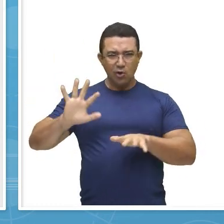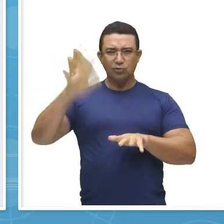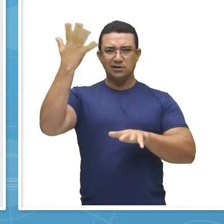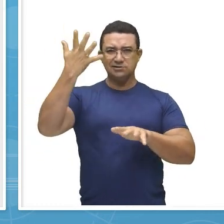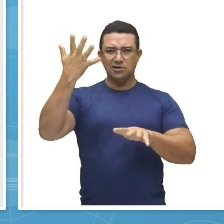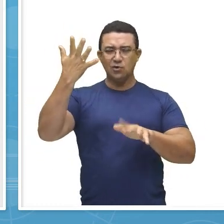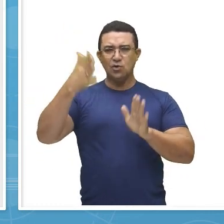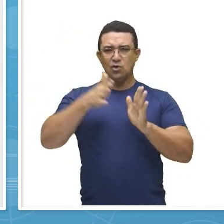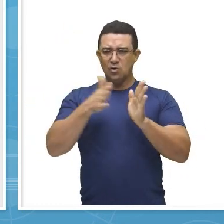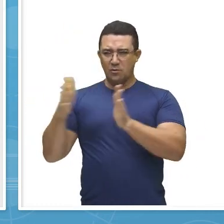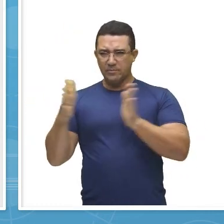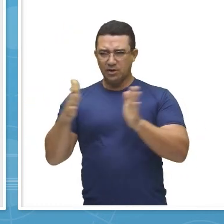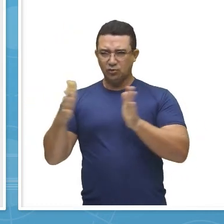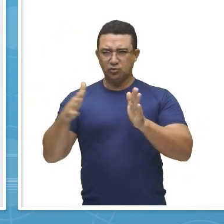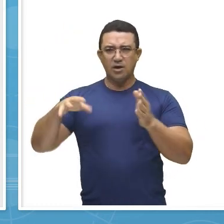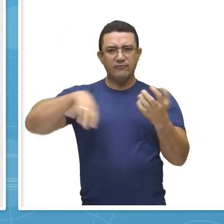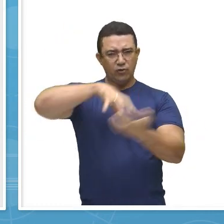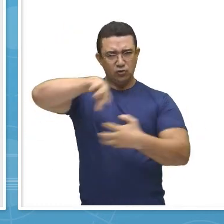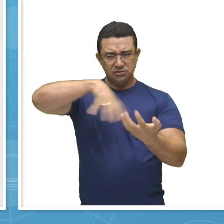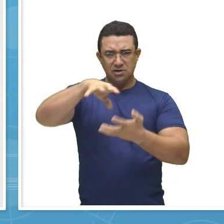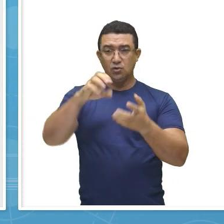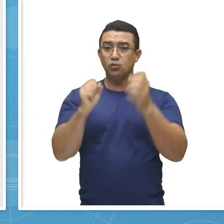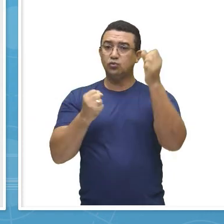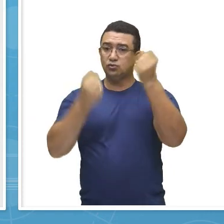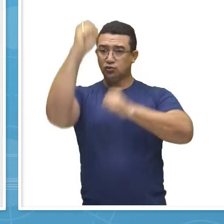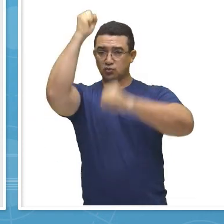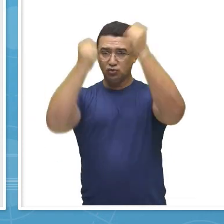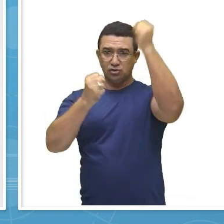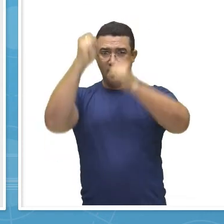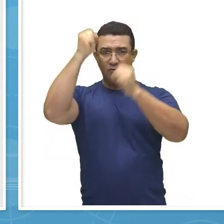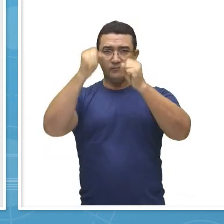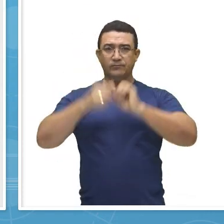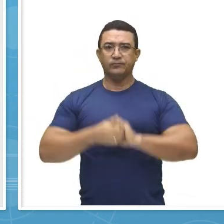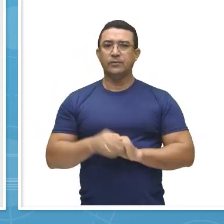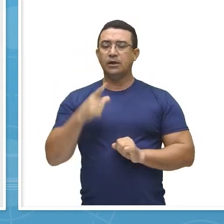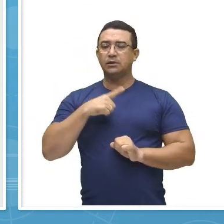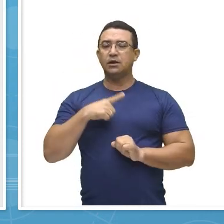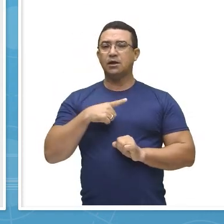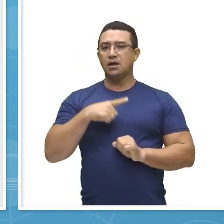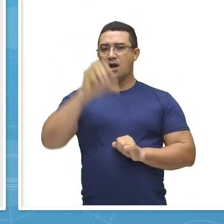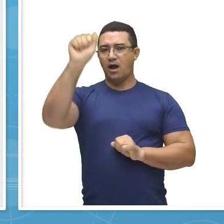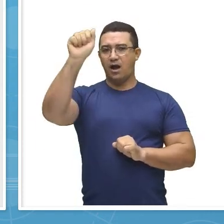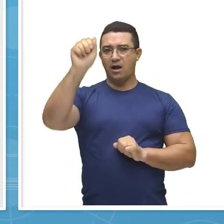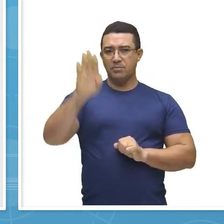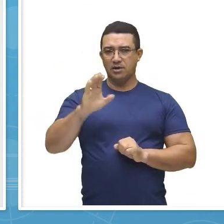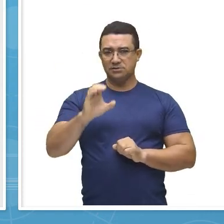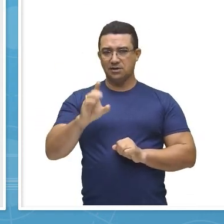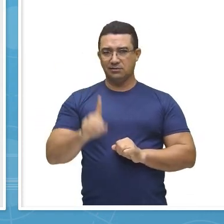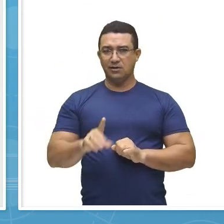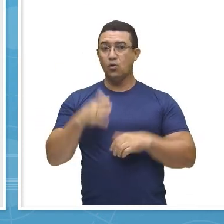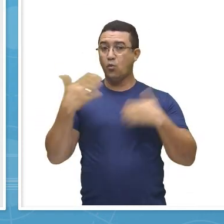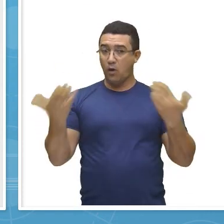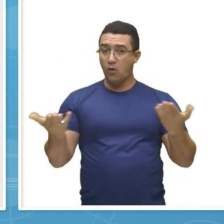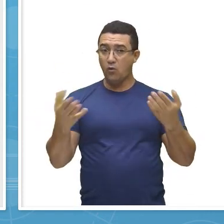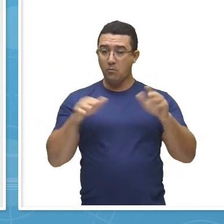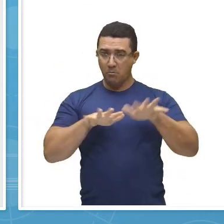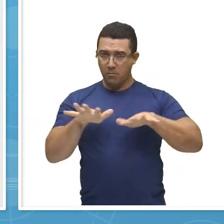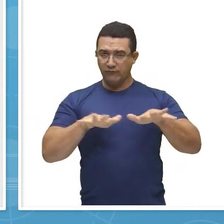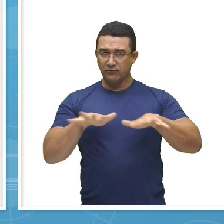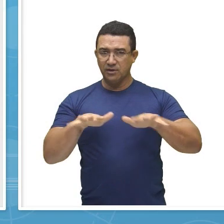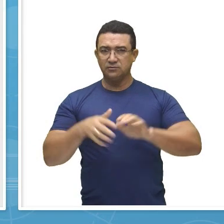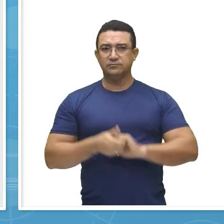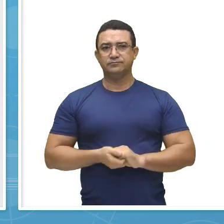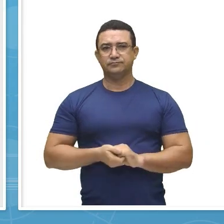durante a Revolução Industrial. Sendo ele o movimento, nós temos aí a alternativa A, socialista, B,